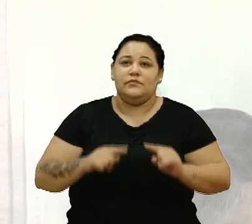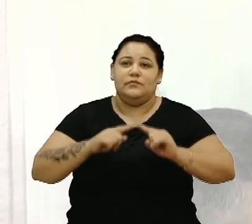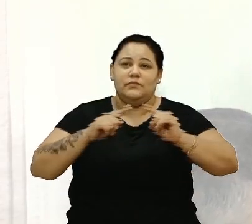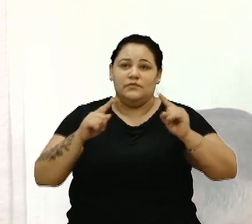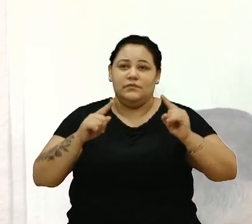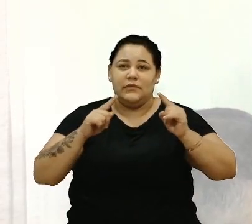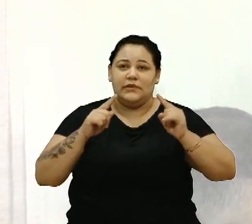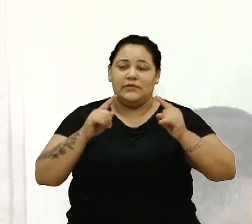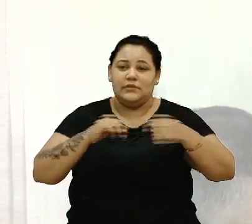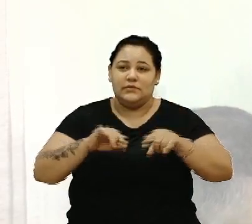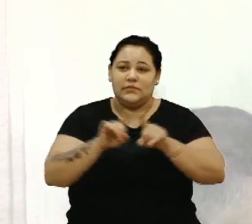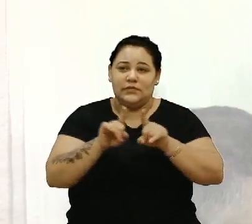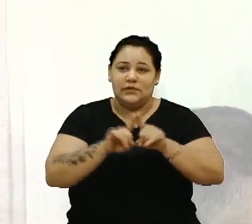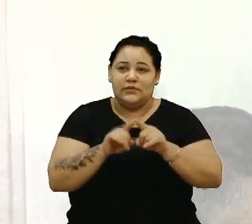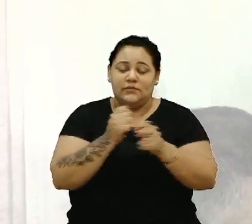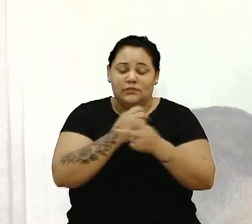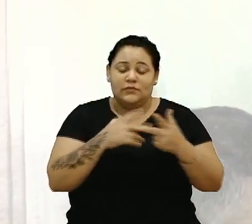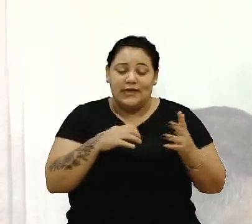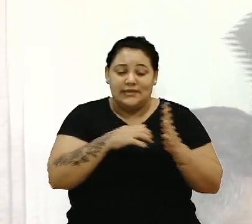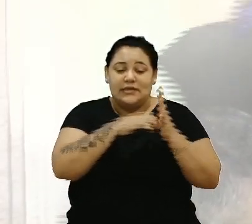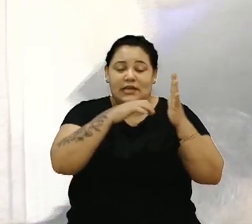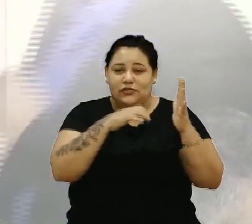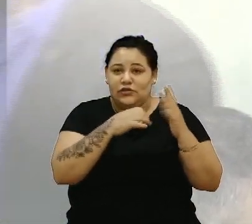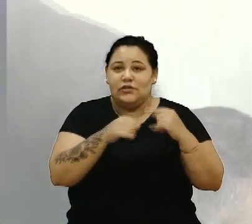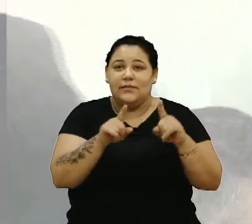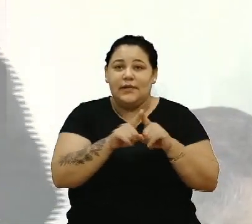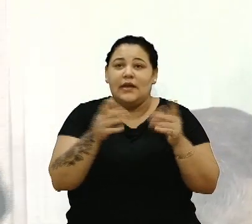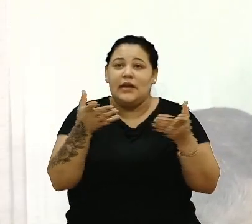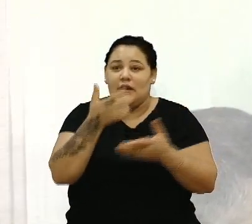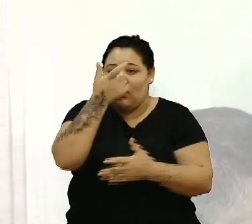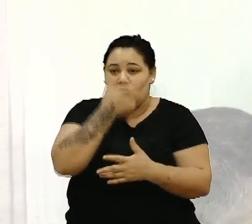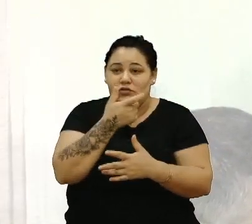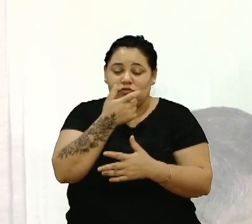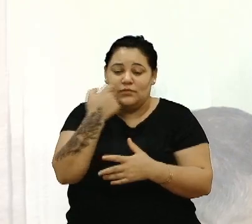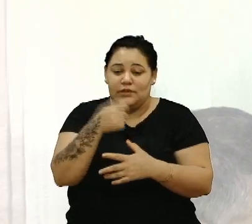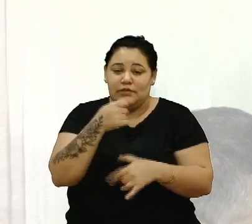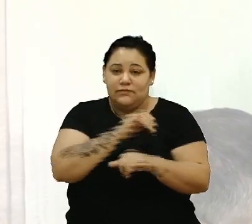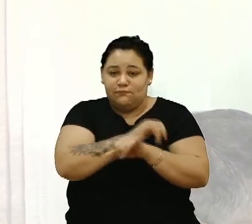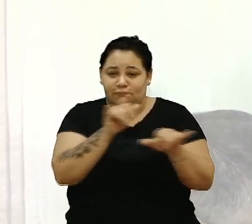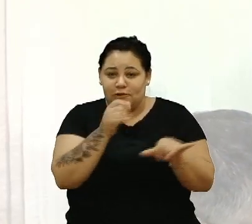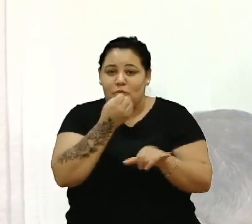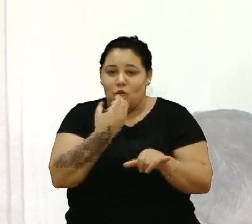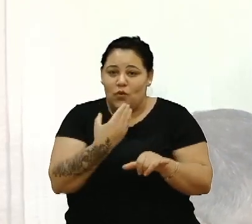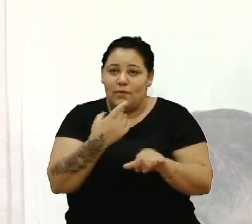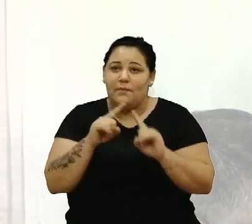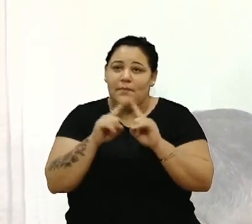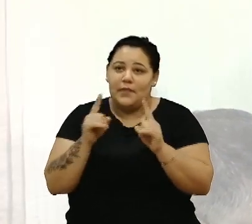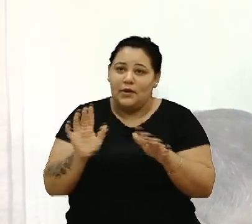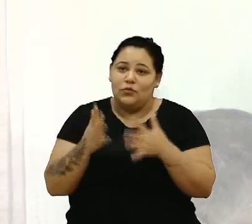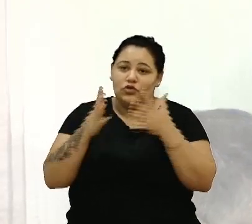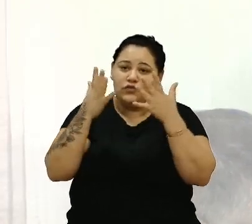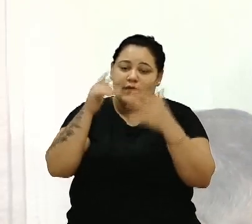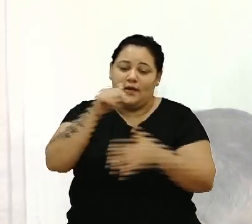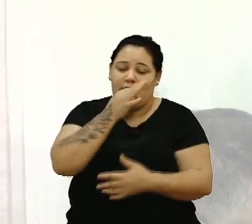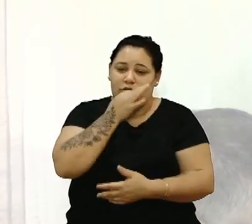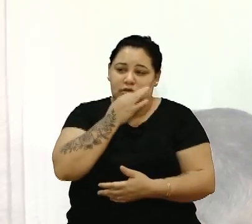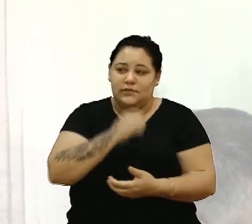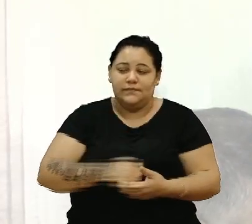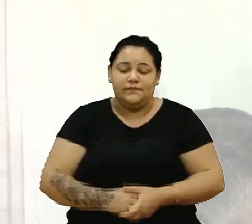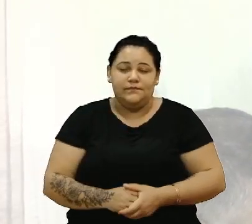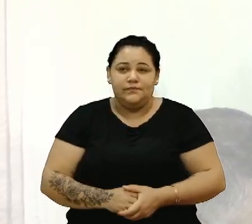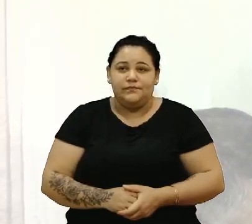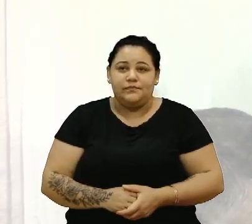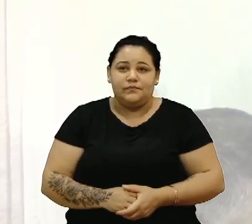notícias trágicas, eu acho que a gente tem que trazer umas notícias boas também para dar uma animada aqui em Caxias do Sul. Estivemos